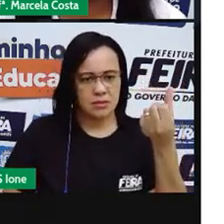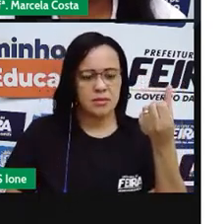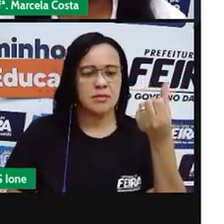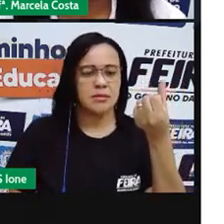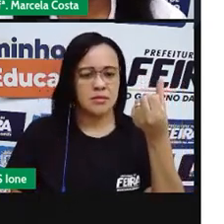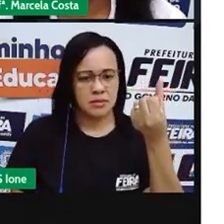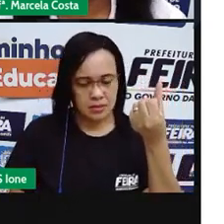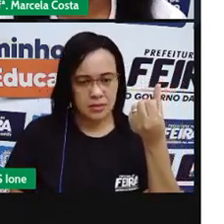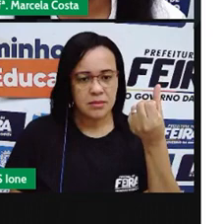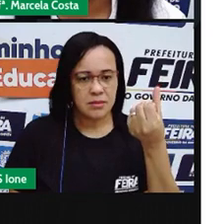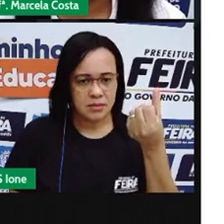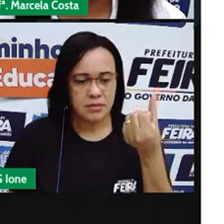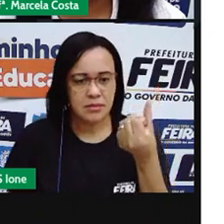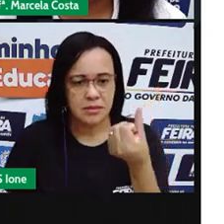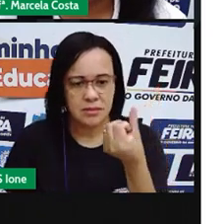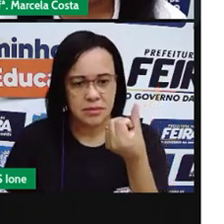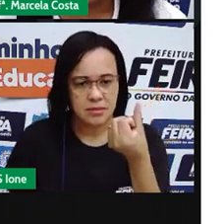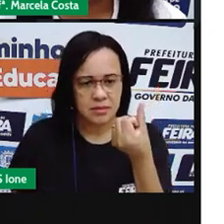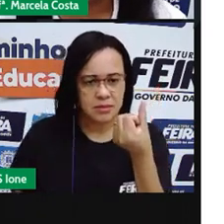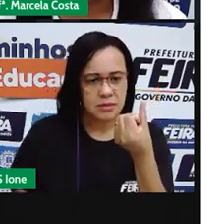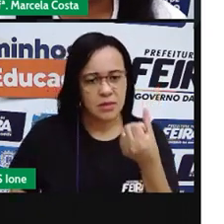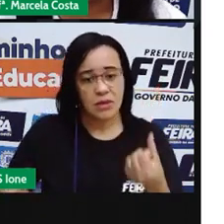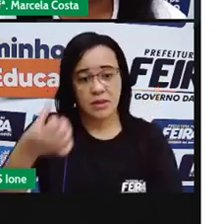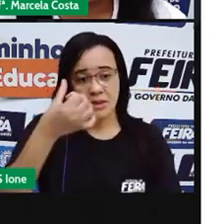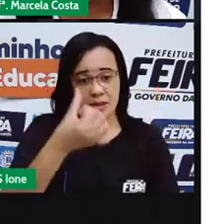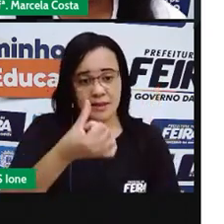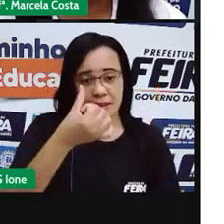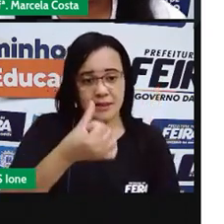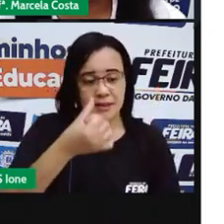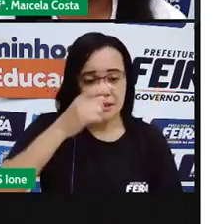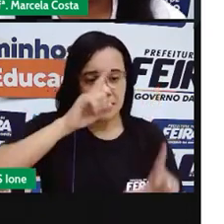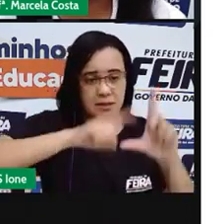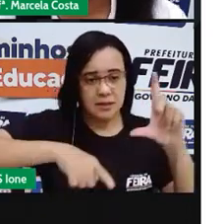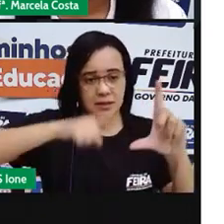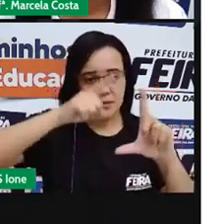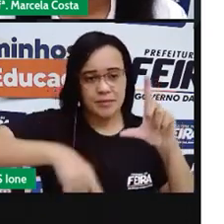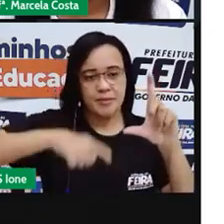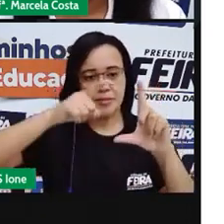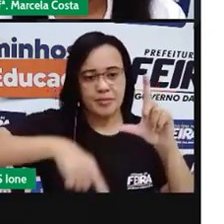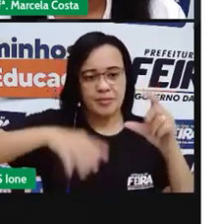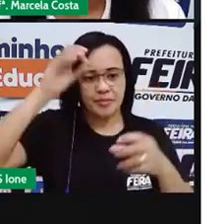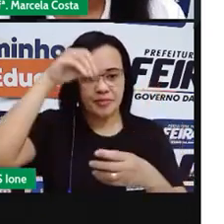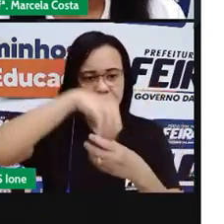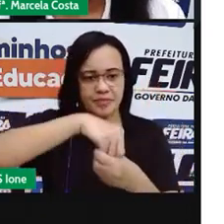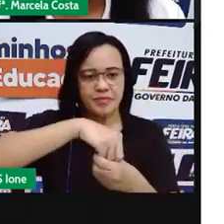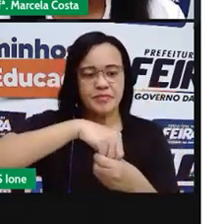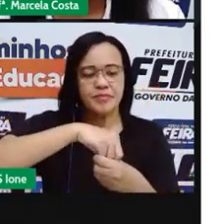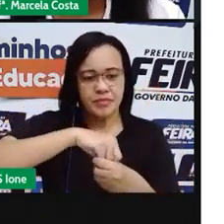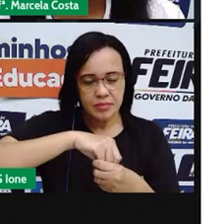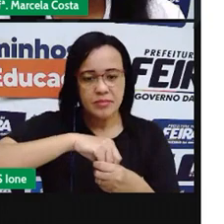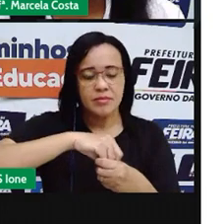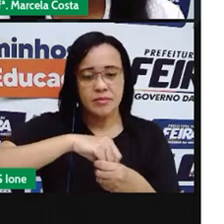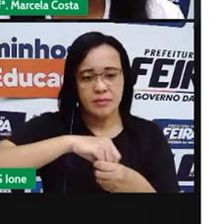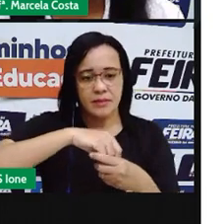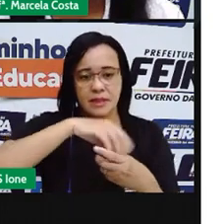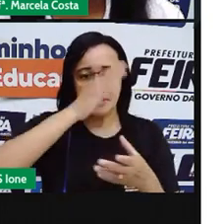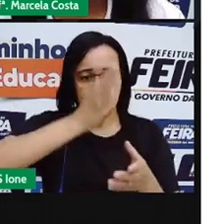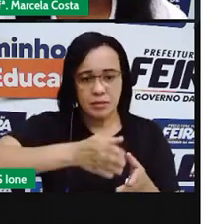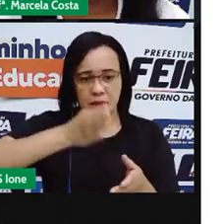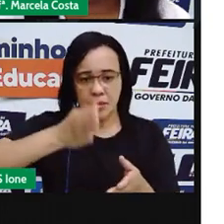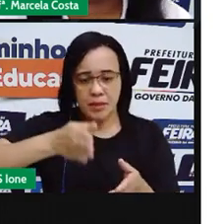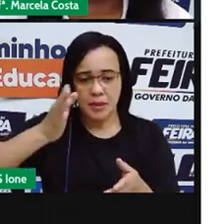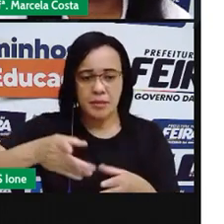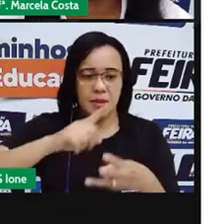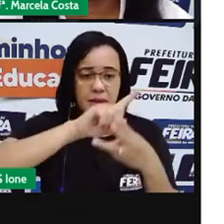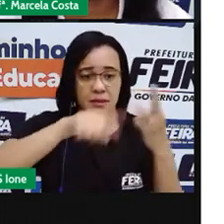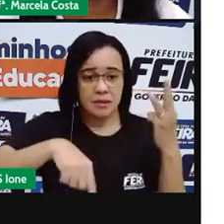seis. Então, é uma palavra de seis letras e três sílabas.